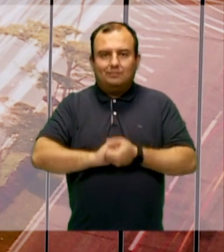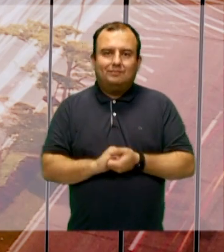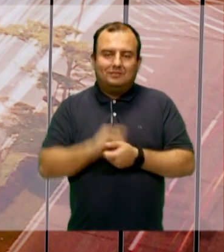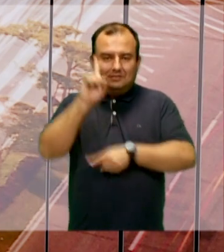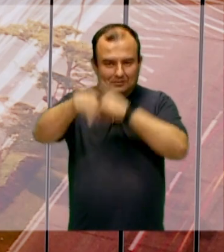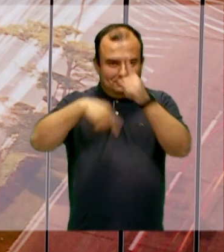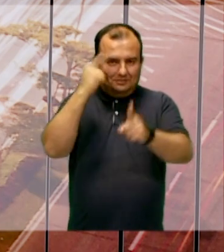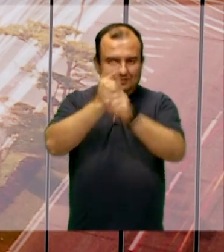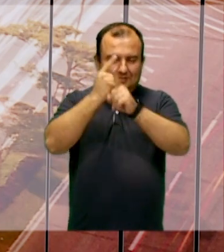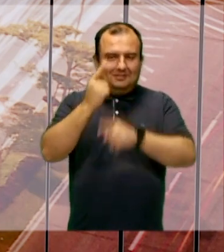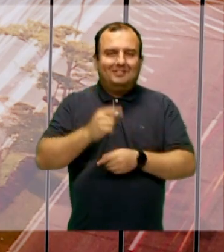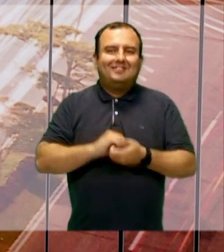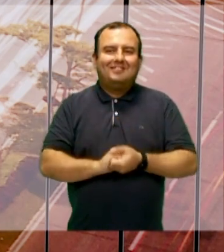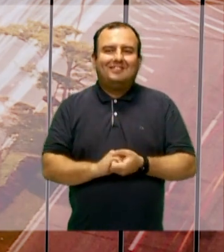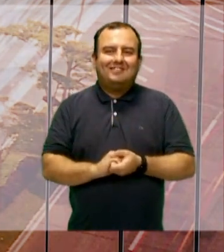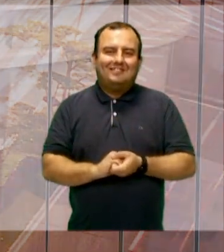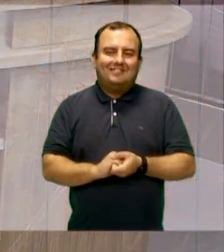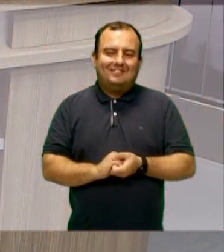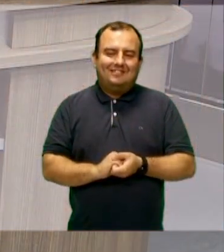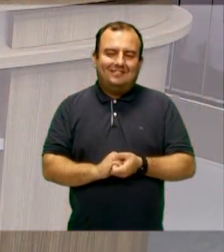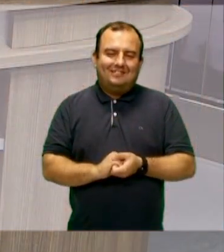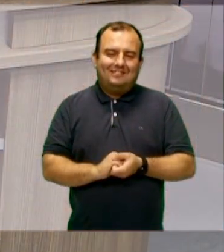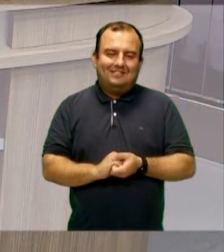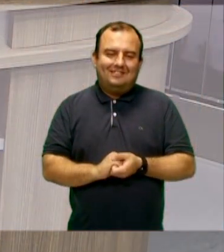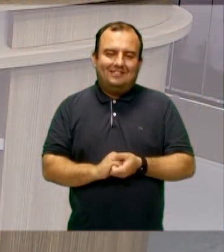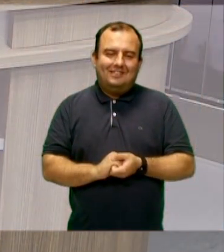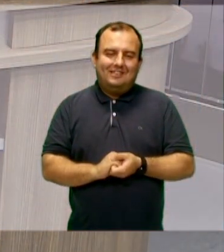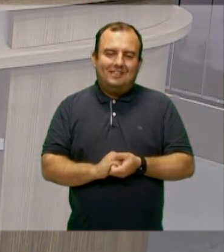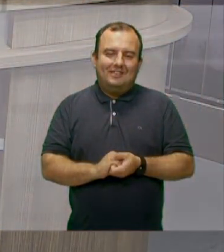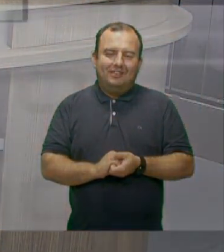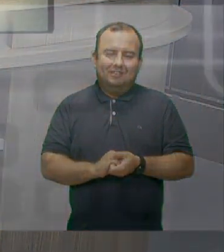No próximo bloco, não sai daí.